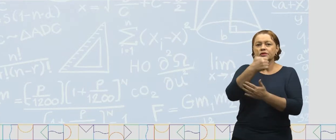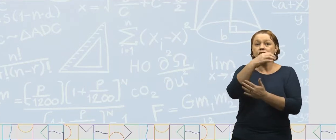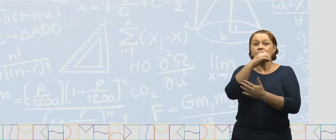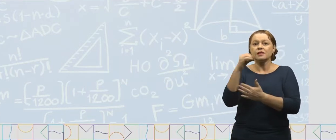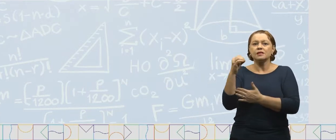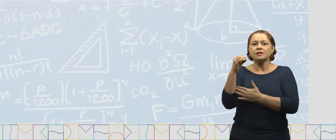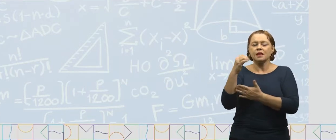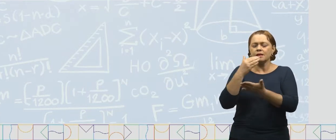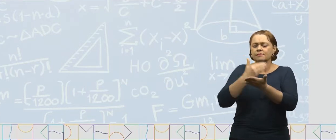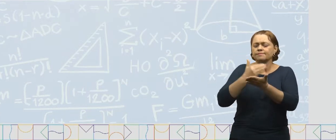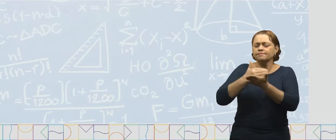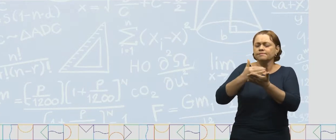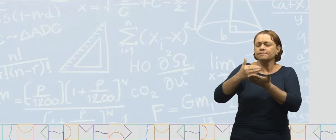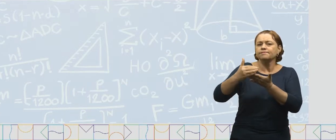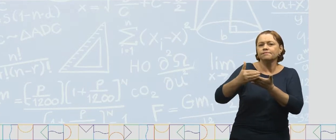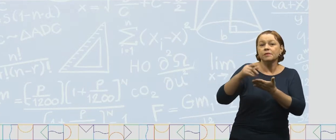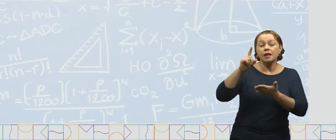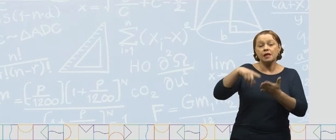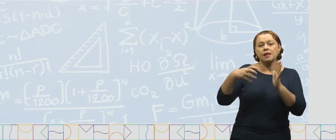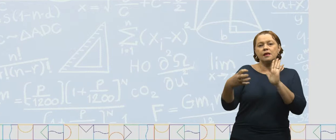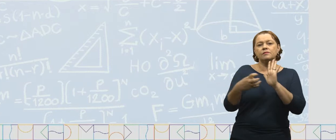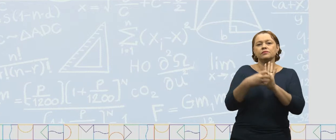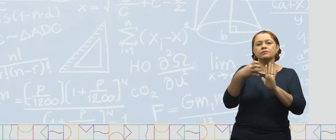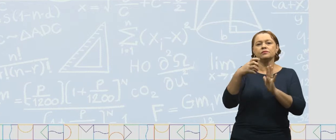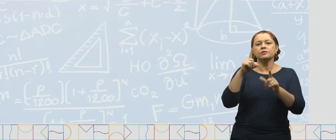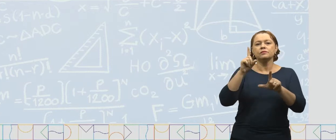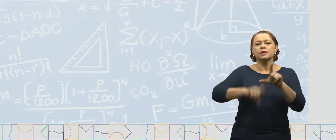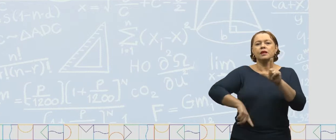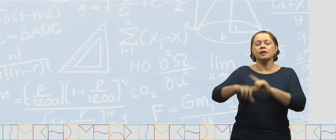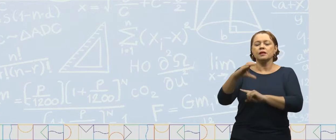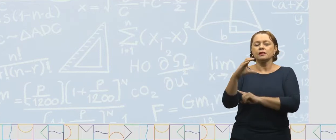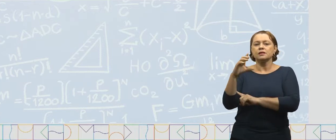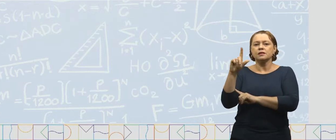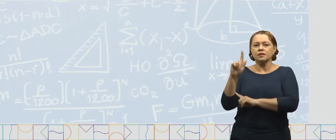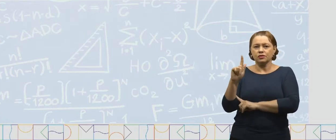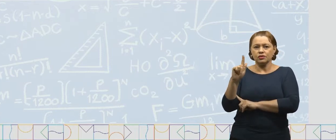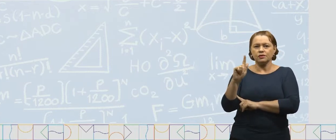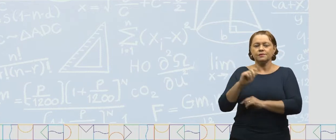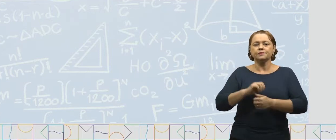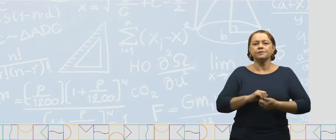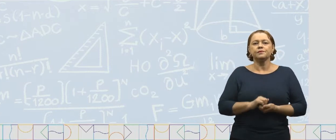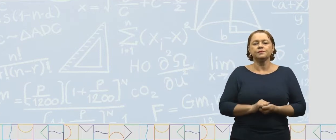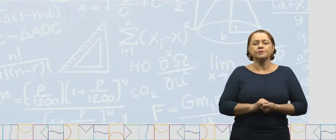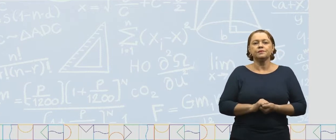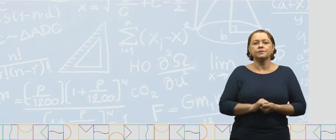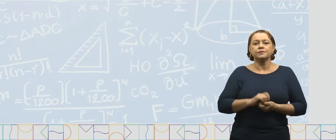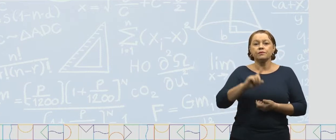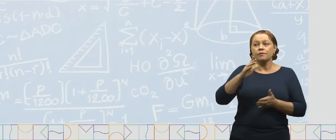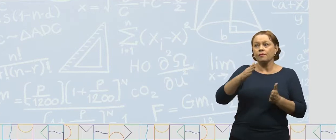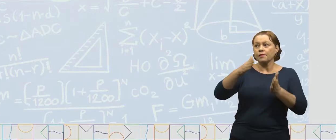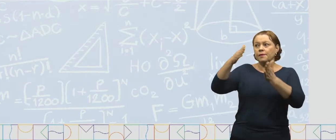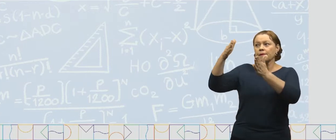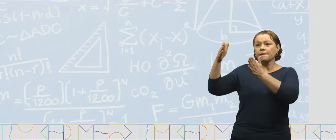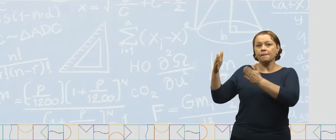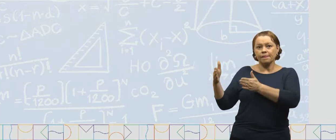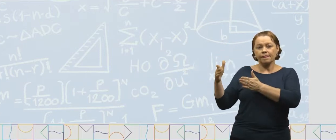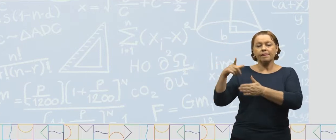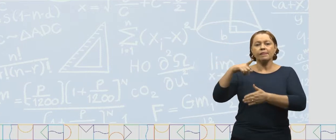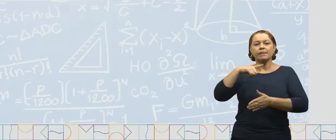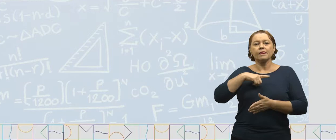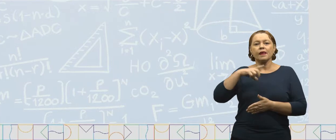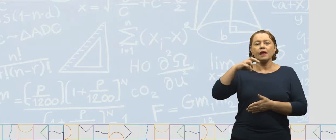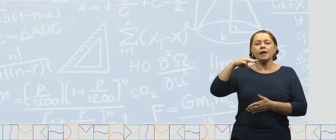partes. O centigrama tem como símbolo as letras C, G. E, por último, temos